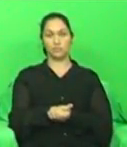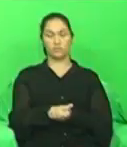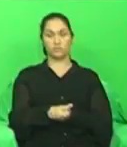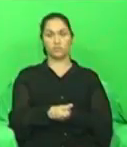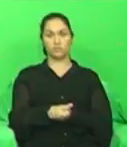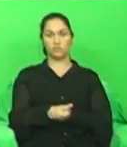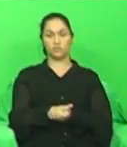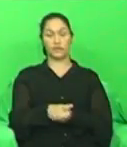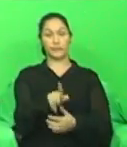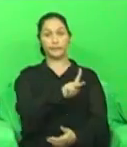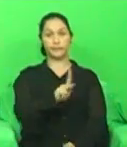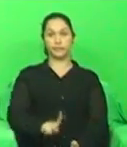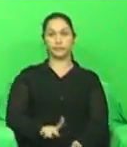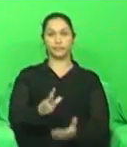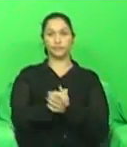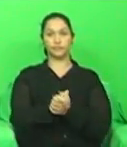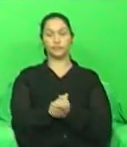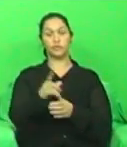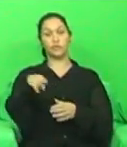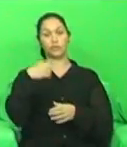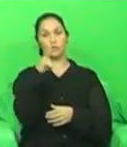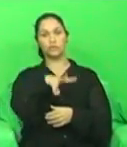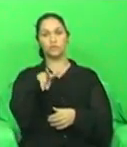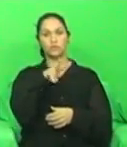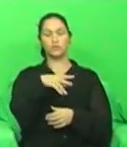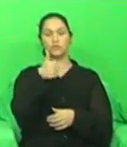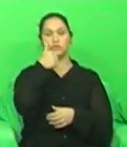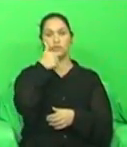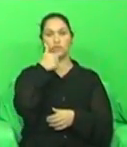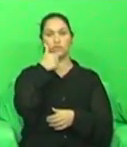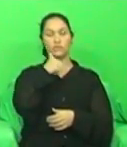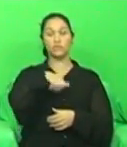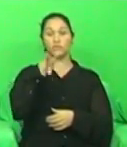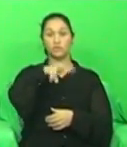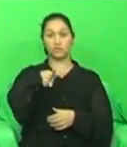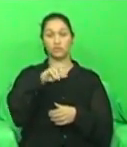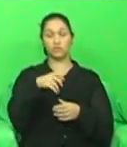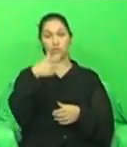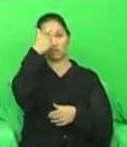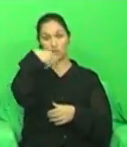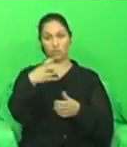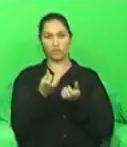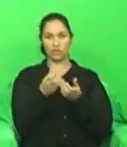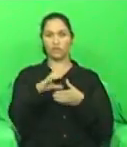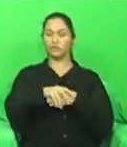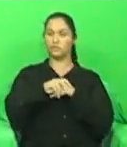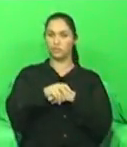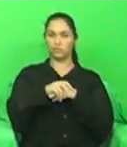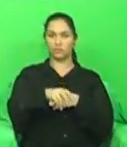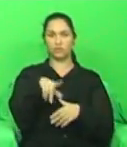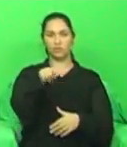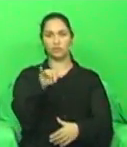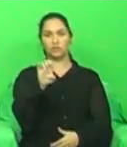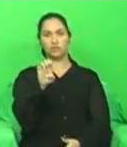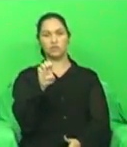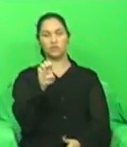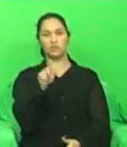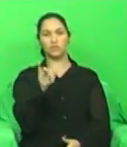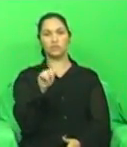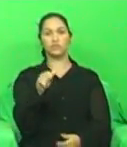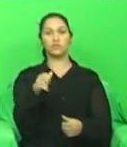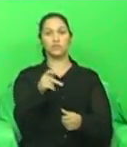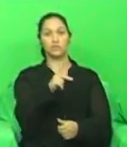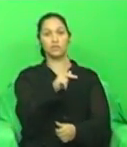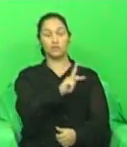senhor presidente por ter mais vereadores vereadoras quero fazer um cumprimento especial ali é destaque a presidente da associação